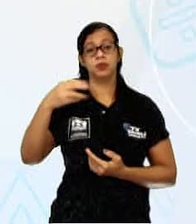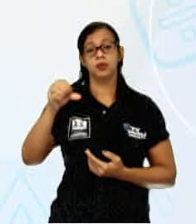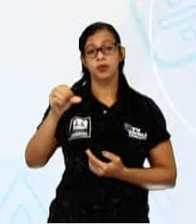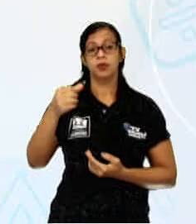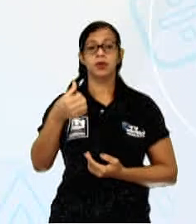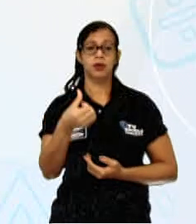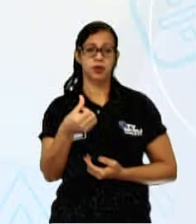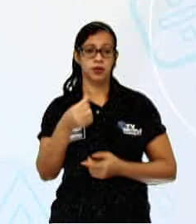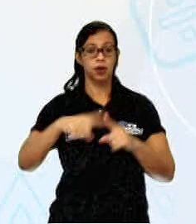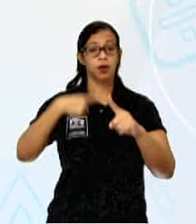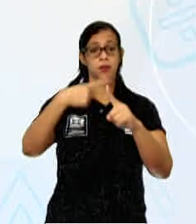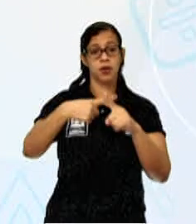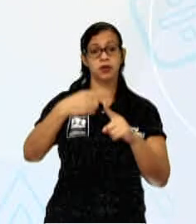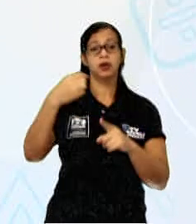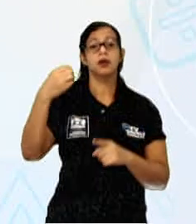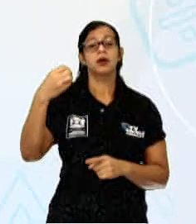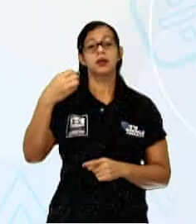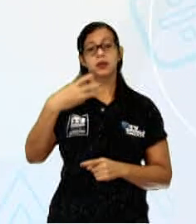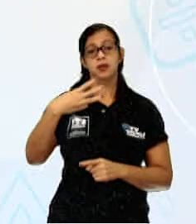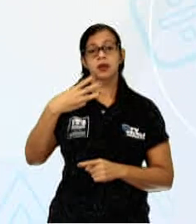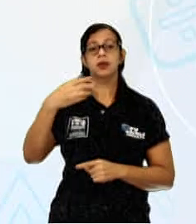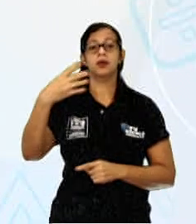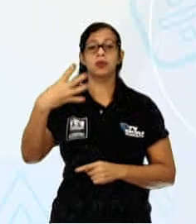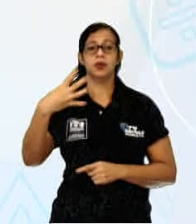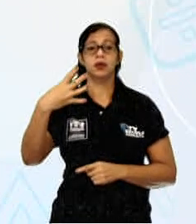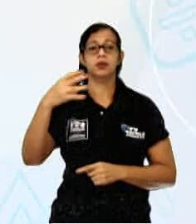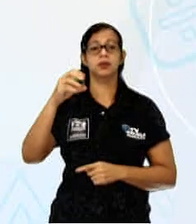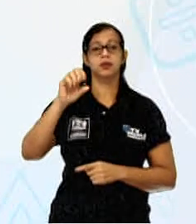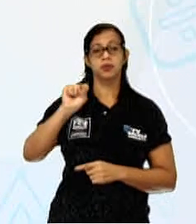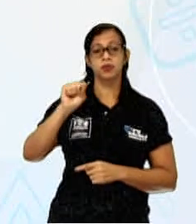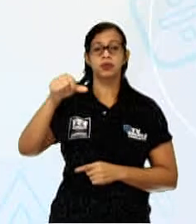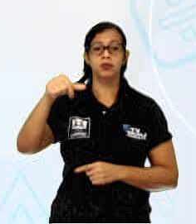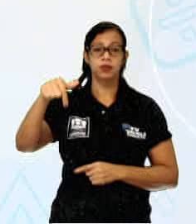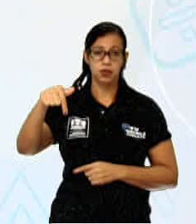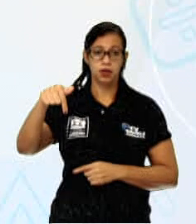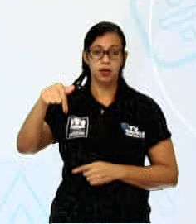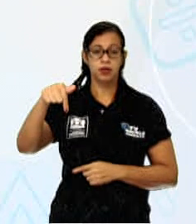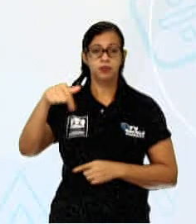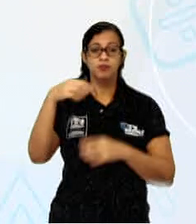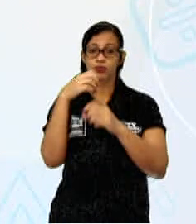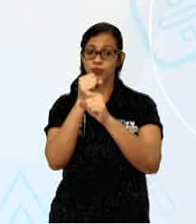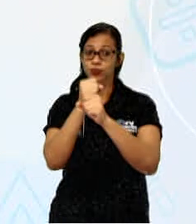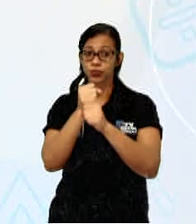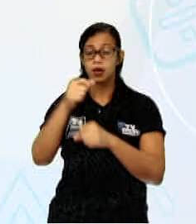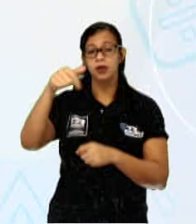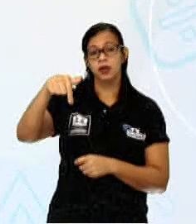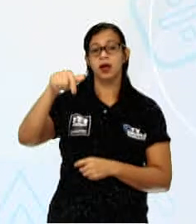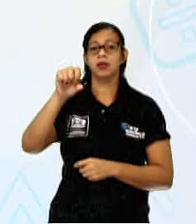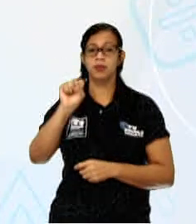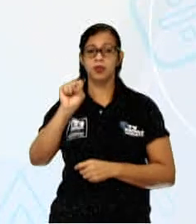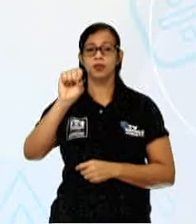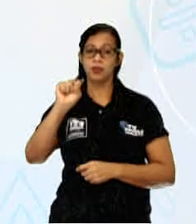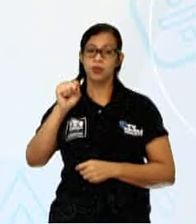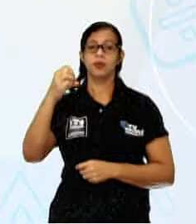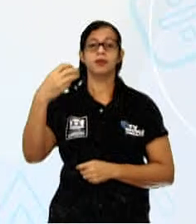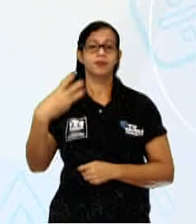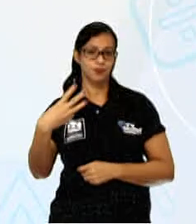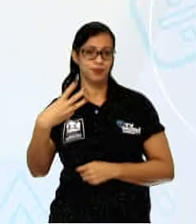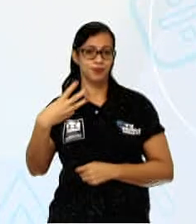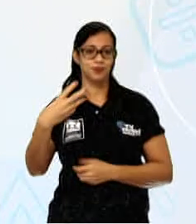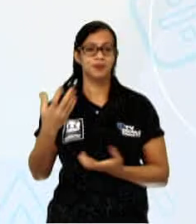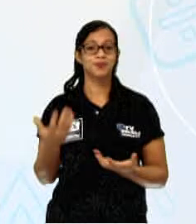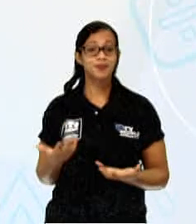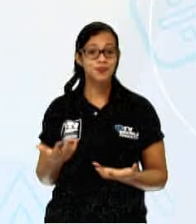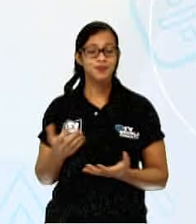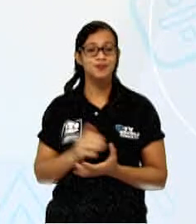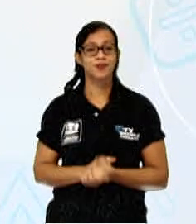mais 3.487 é igual a 7.883 descobrimos aqui os dois algarismos que